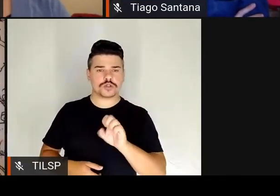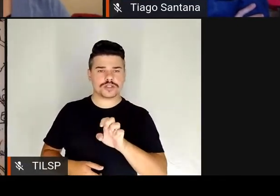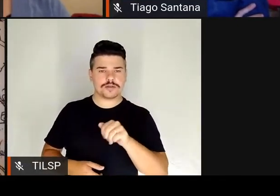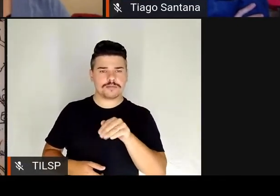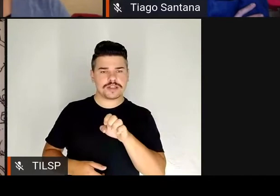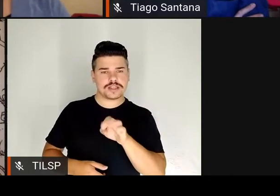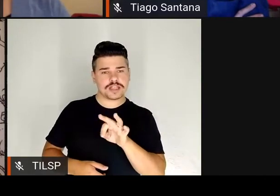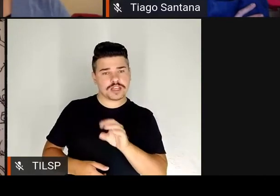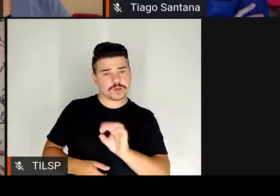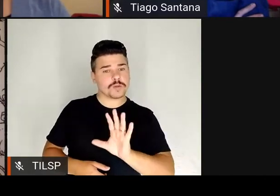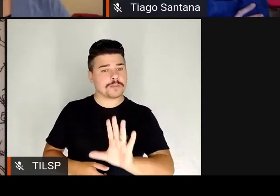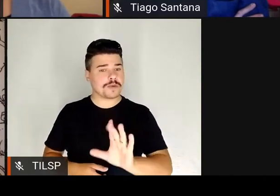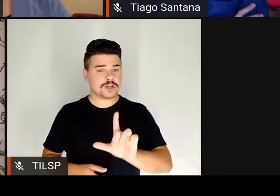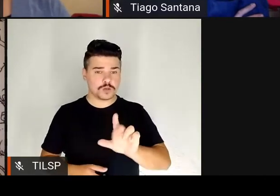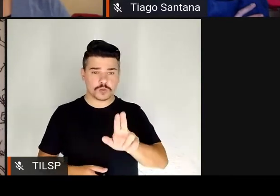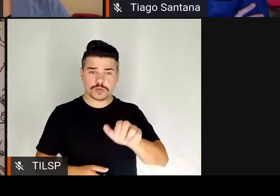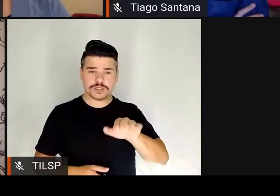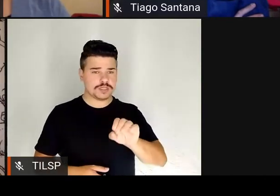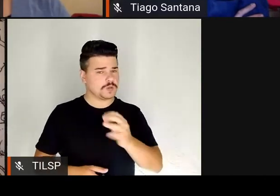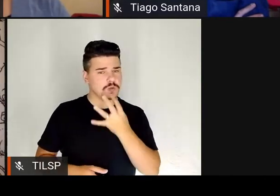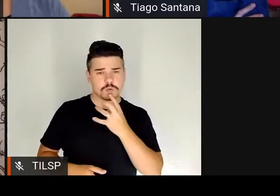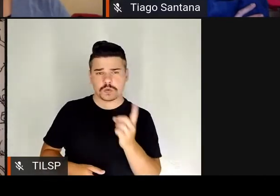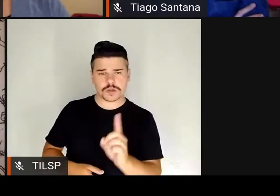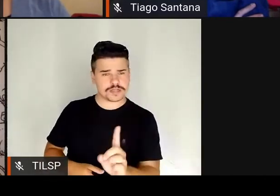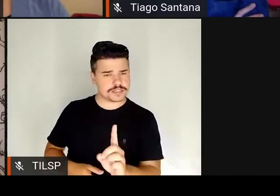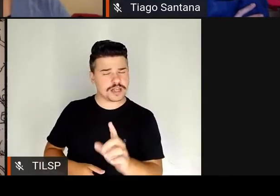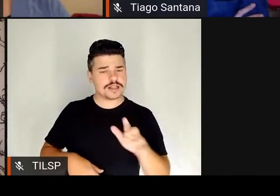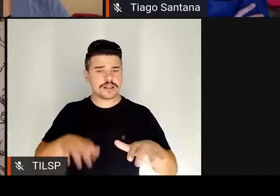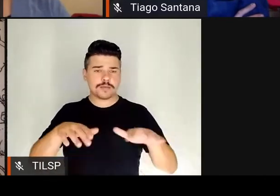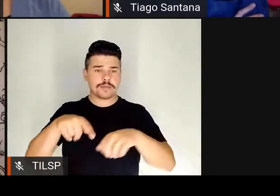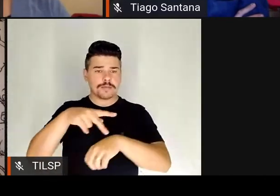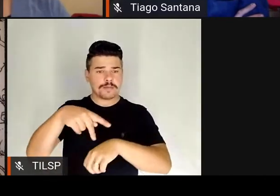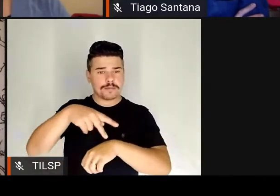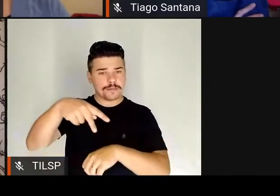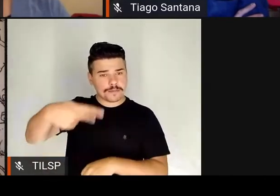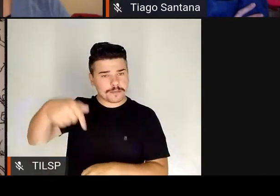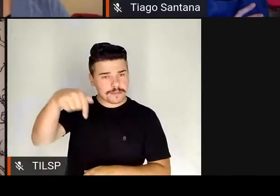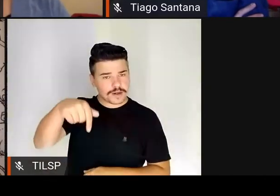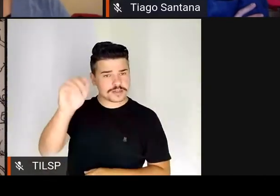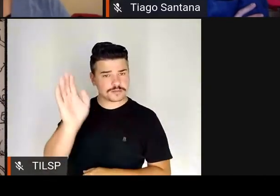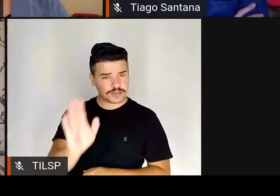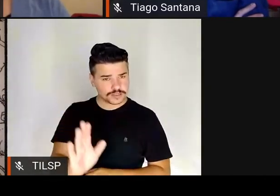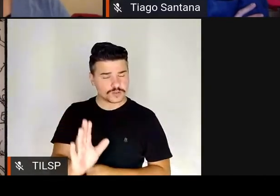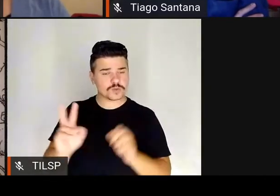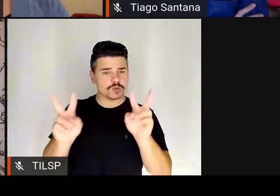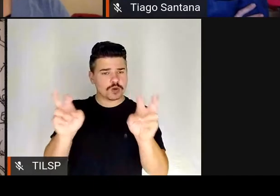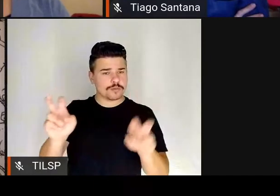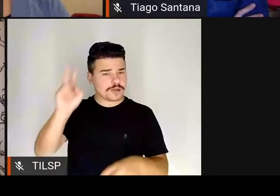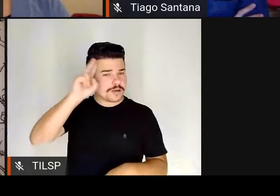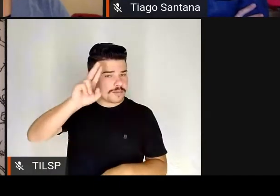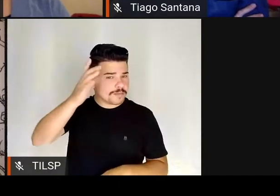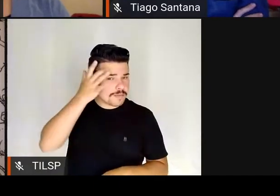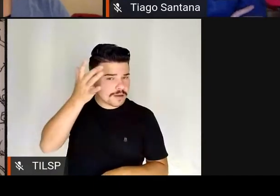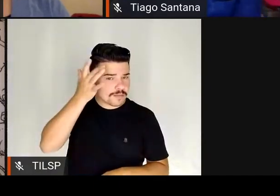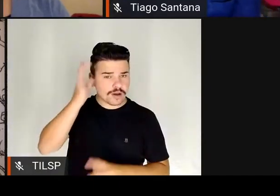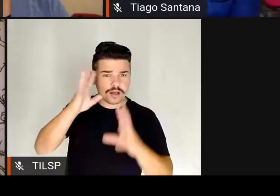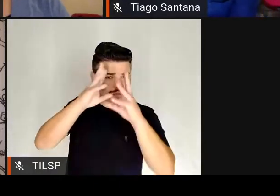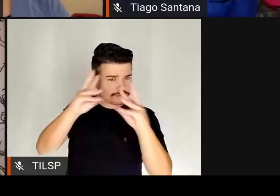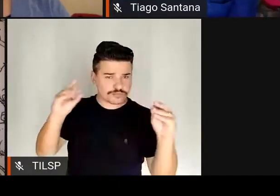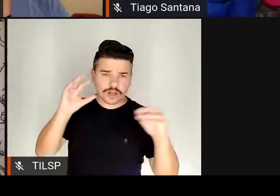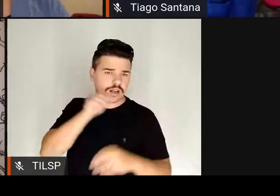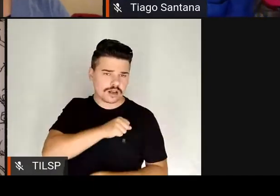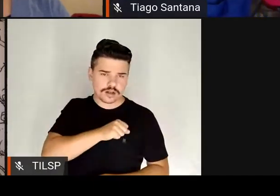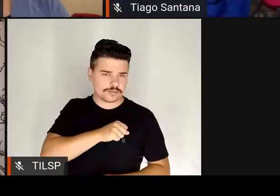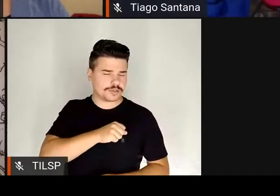conhecia. Então, isso é muito sintomático de um país onde essa questão da memória é um pouco negligenciada, né? E eu